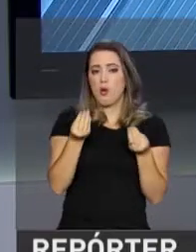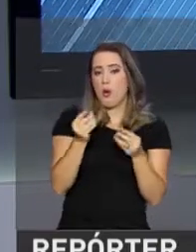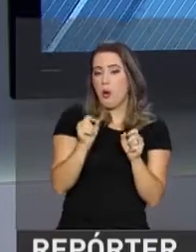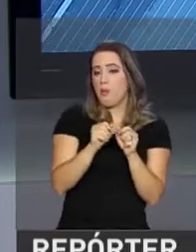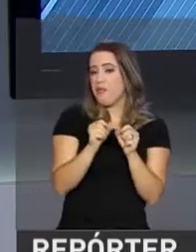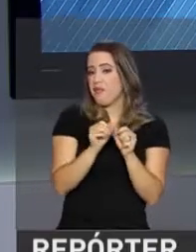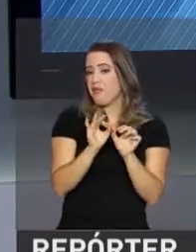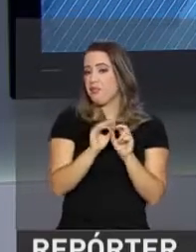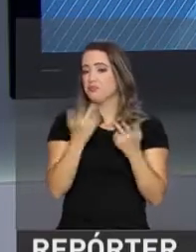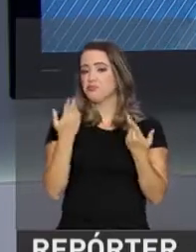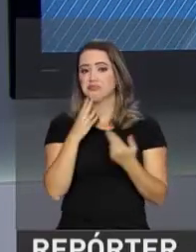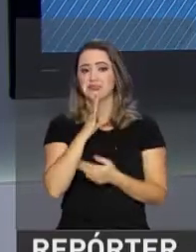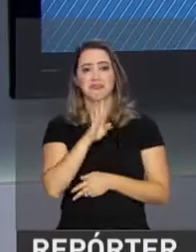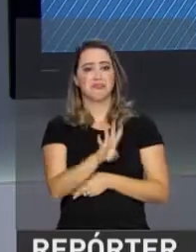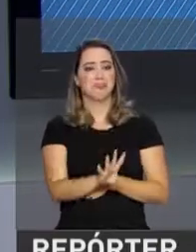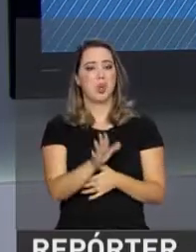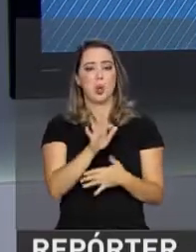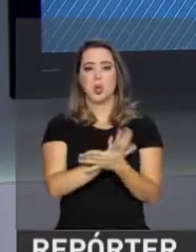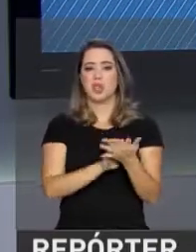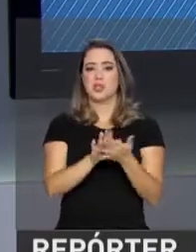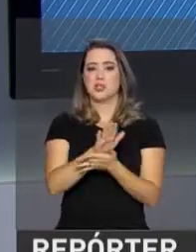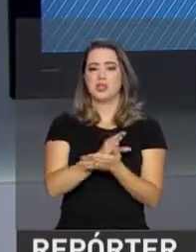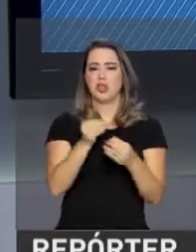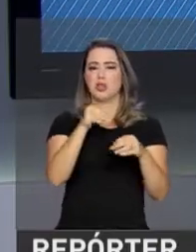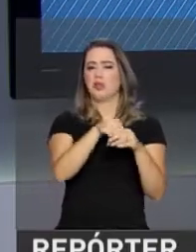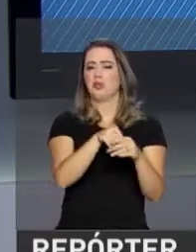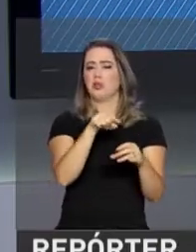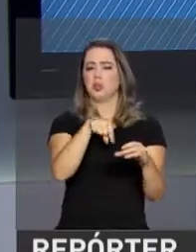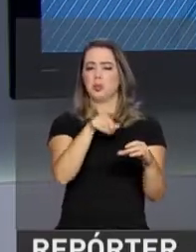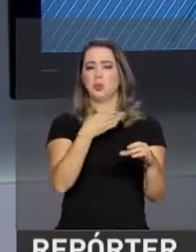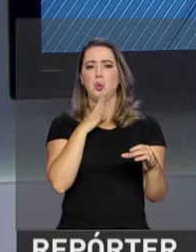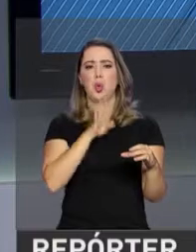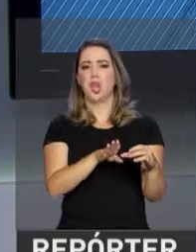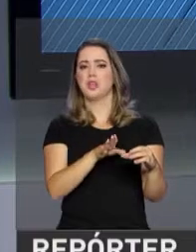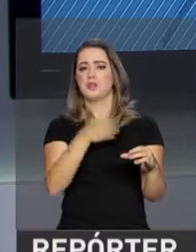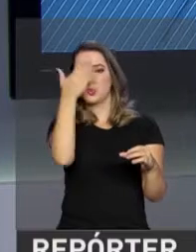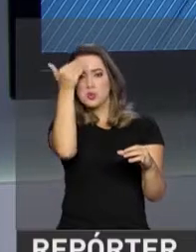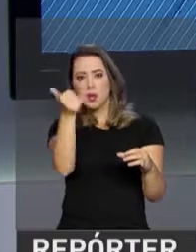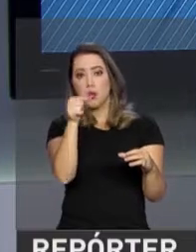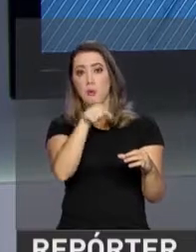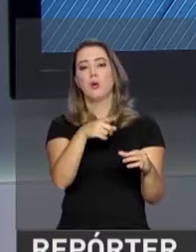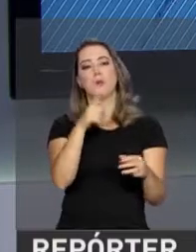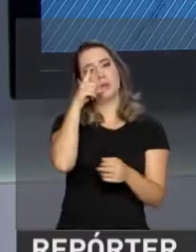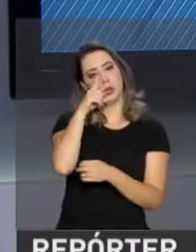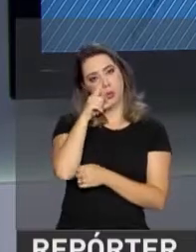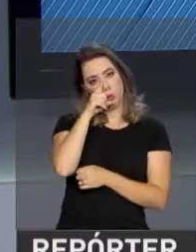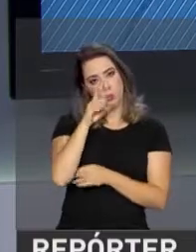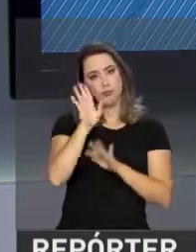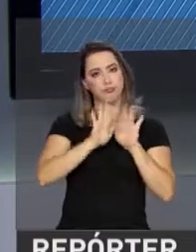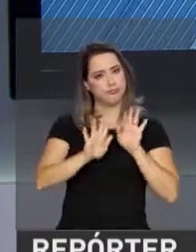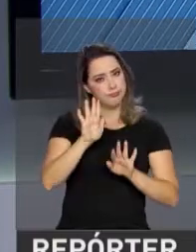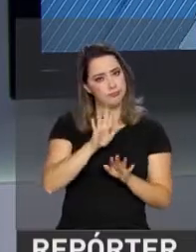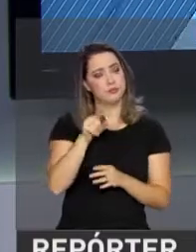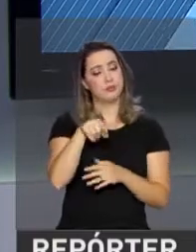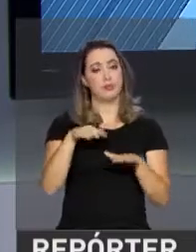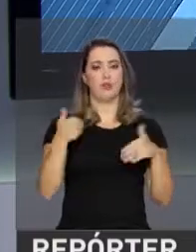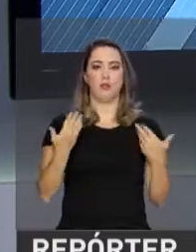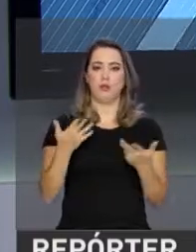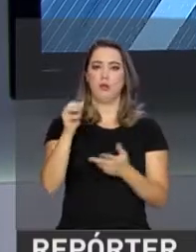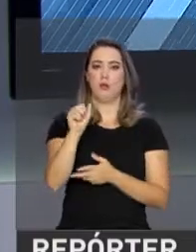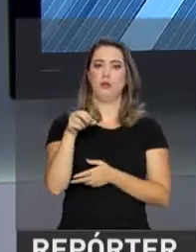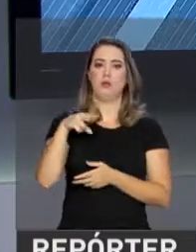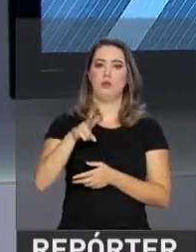fabricante ou conhecer as substâncias que ele contém pode trazer riscos e até causar acidentes por isso a anvisa eo ministério